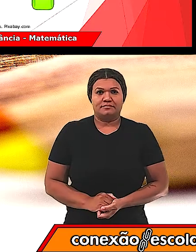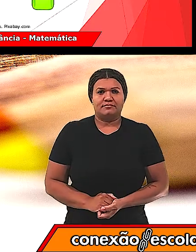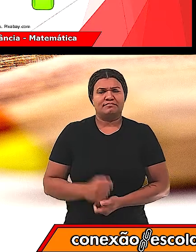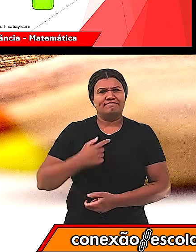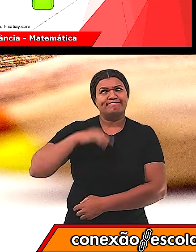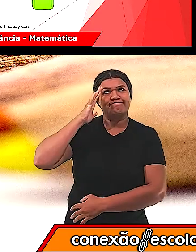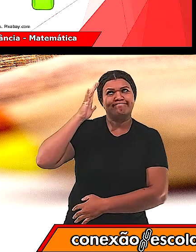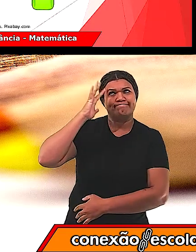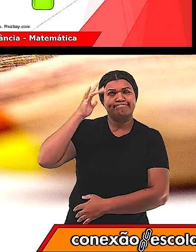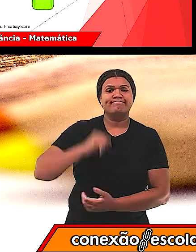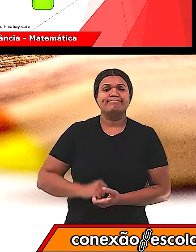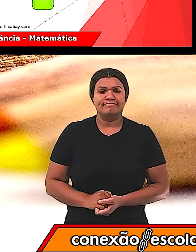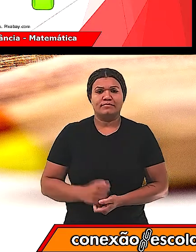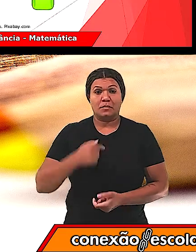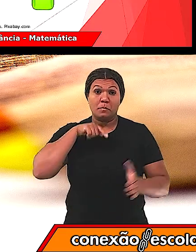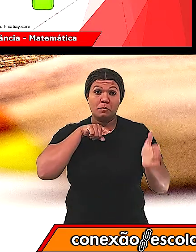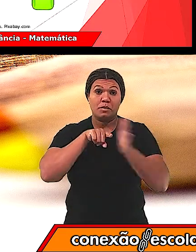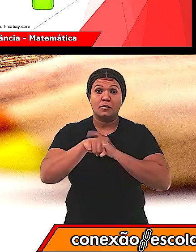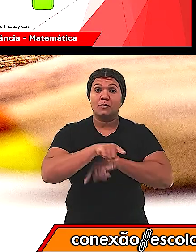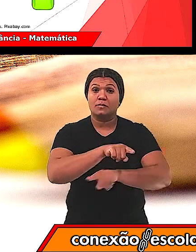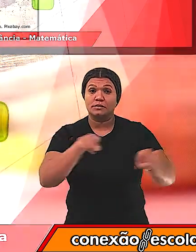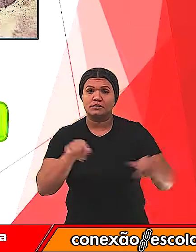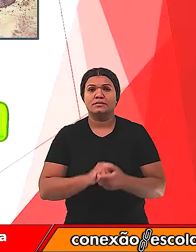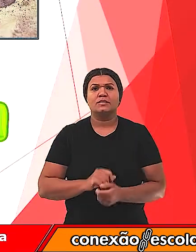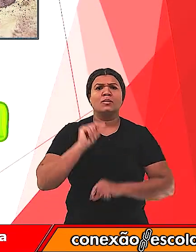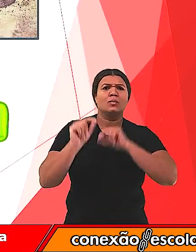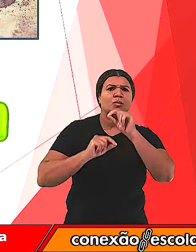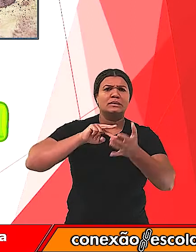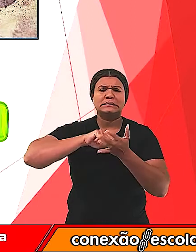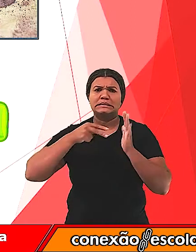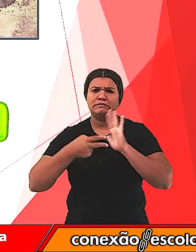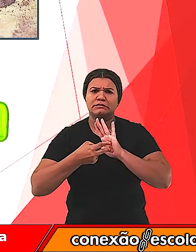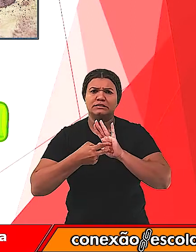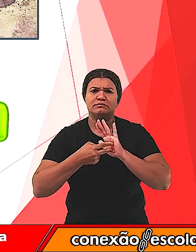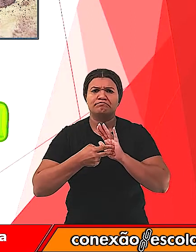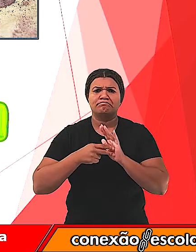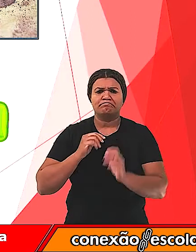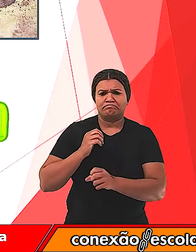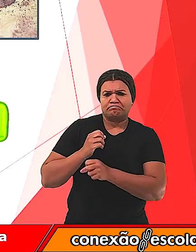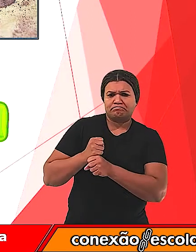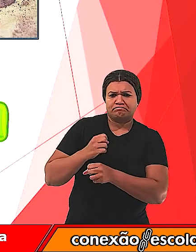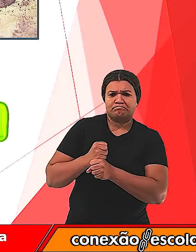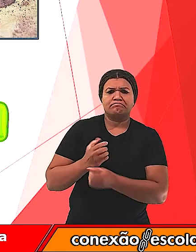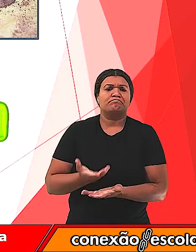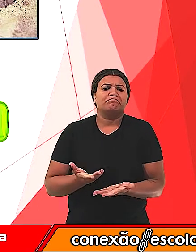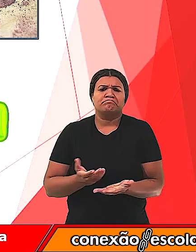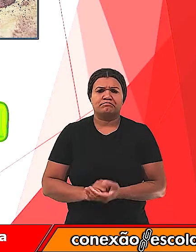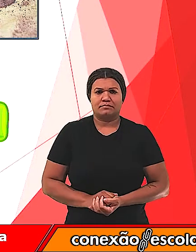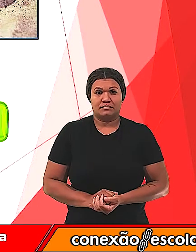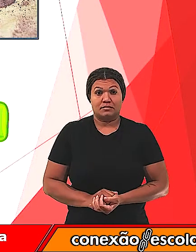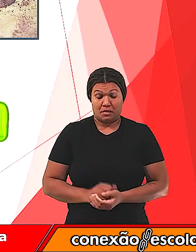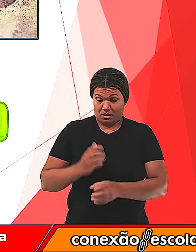Pensando nisso, pergunto para vocês, o que é a adição? A adição